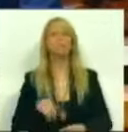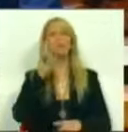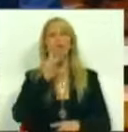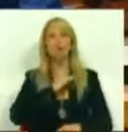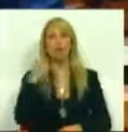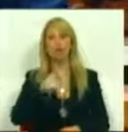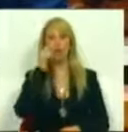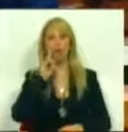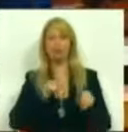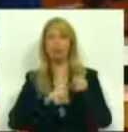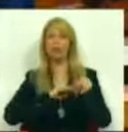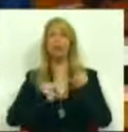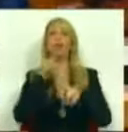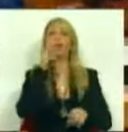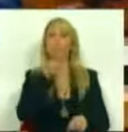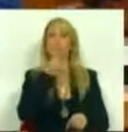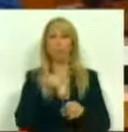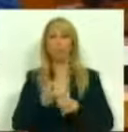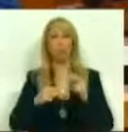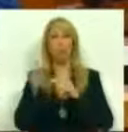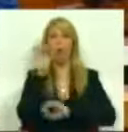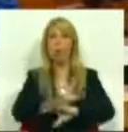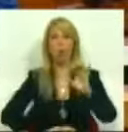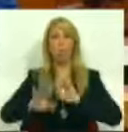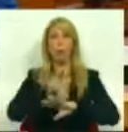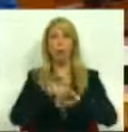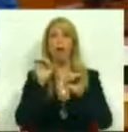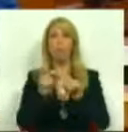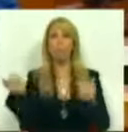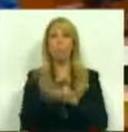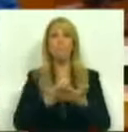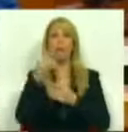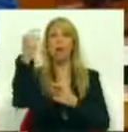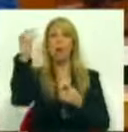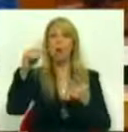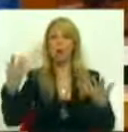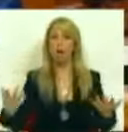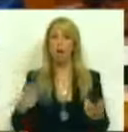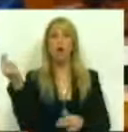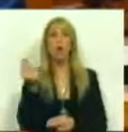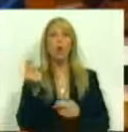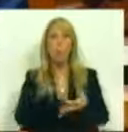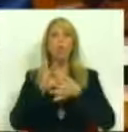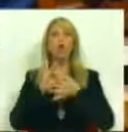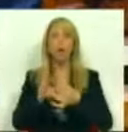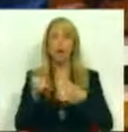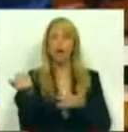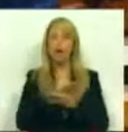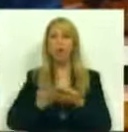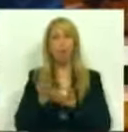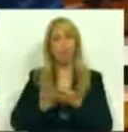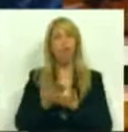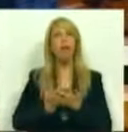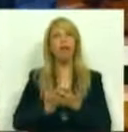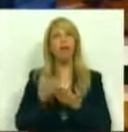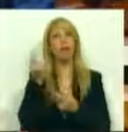deputados, a construção europeia, no quadro do mercado único e da União Económica e Monetária,